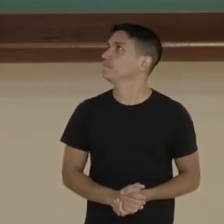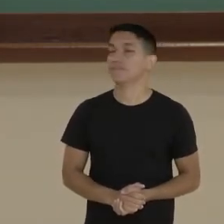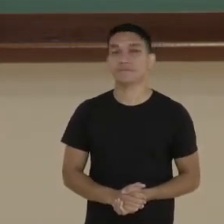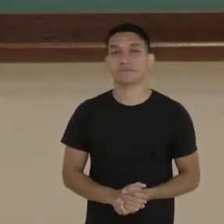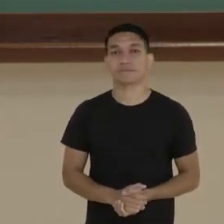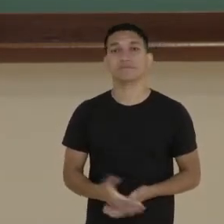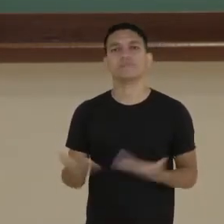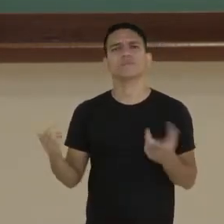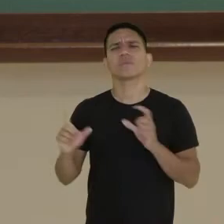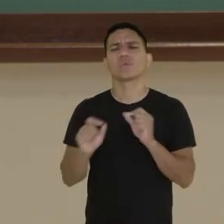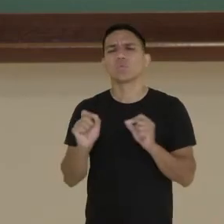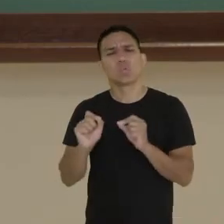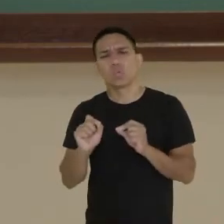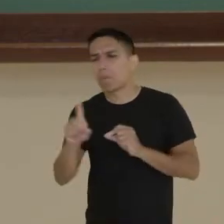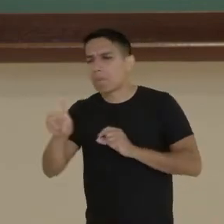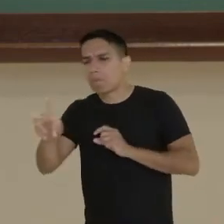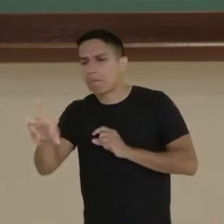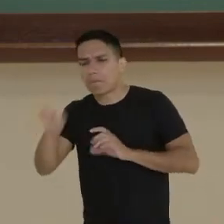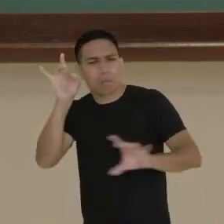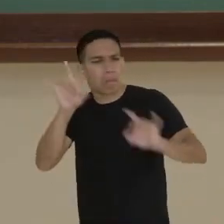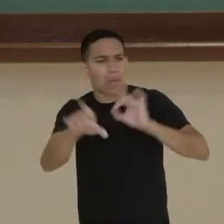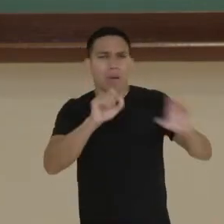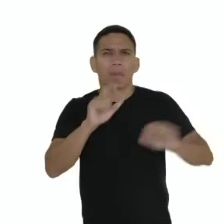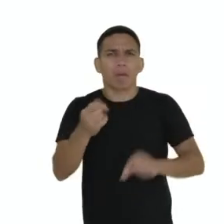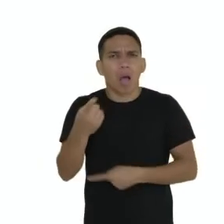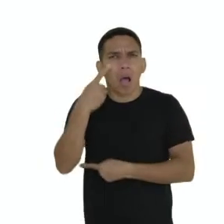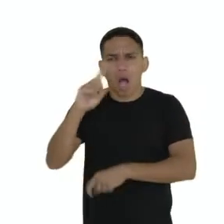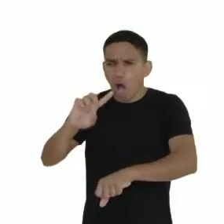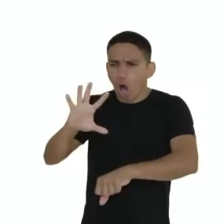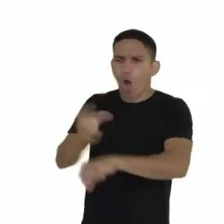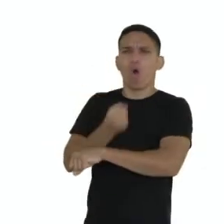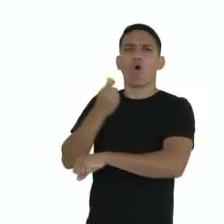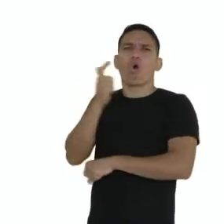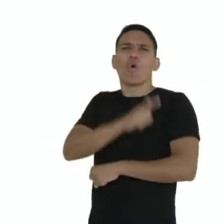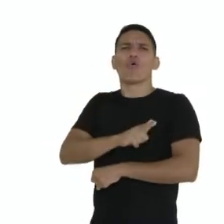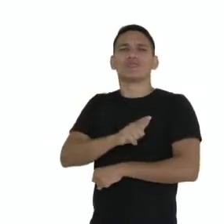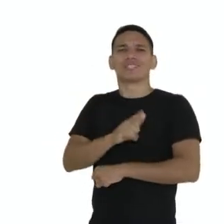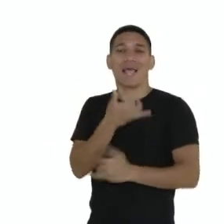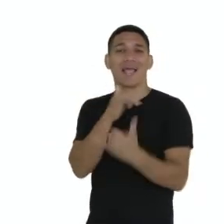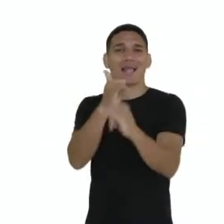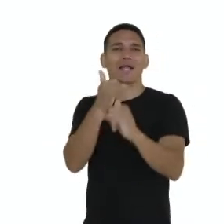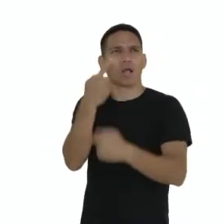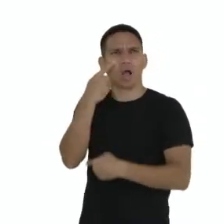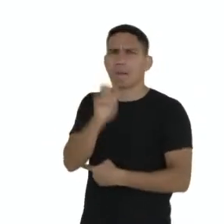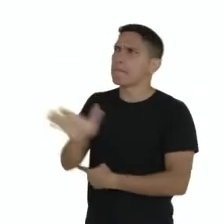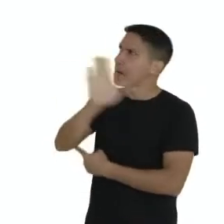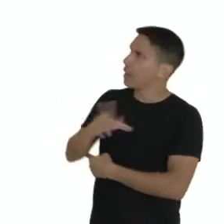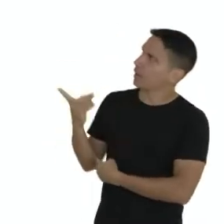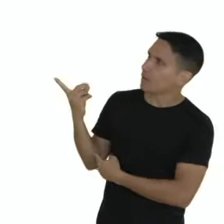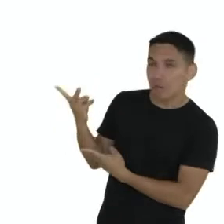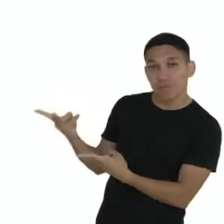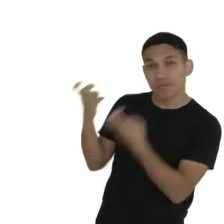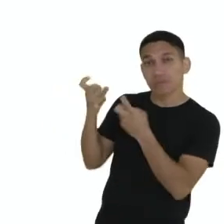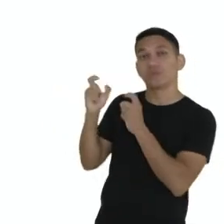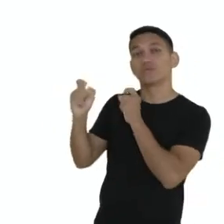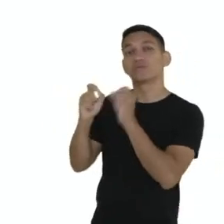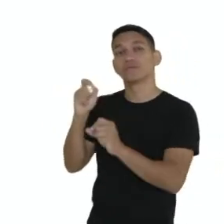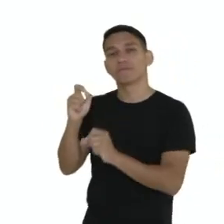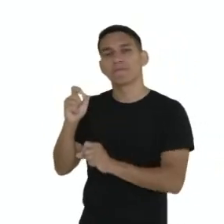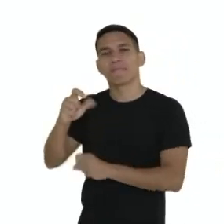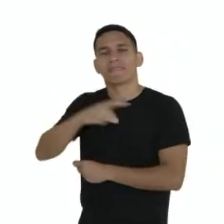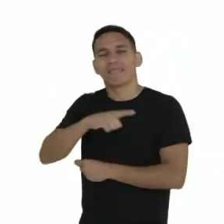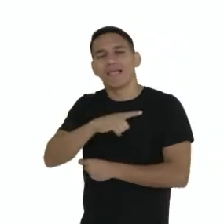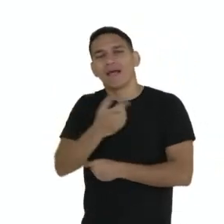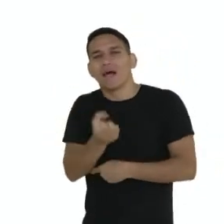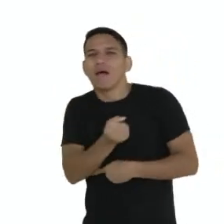fonte de energia, né? Se vocês já observarem essa imagem aqui, tu pode perceber que aqui tem umas,